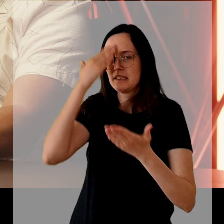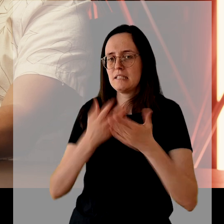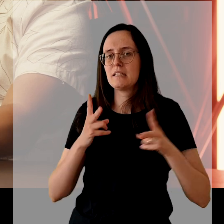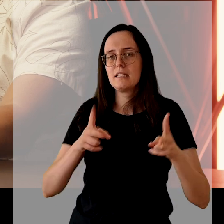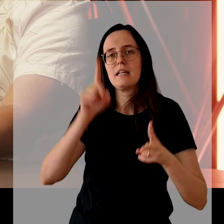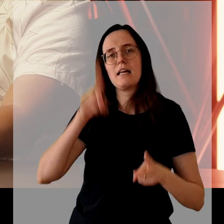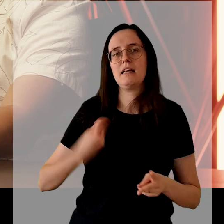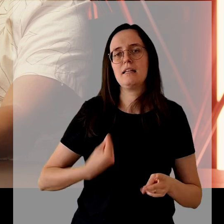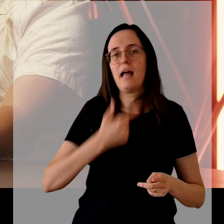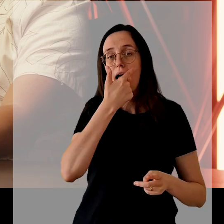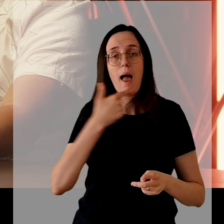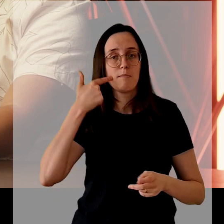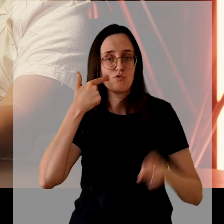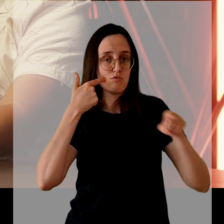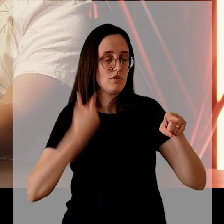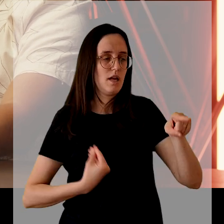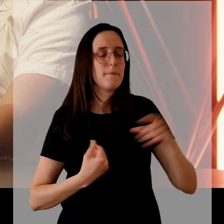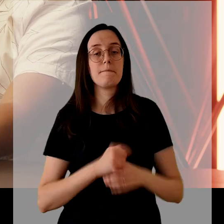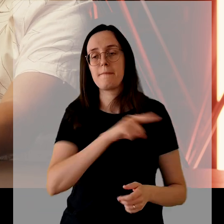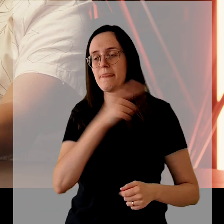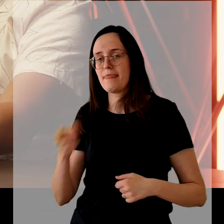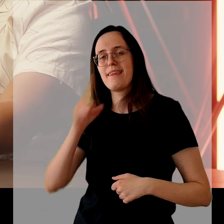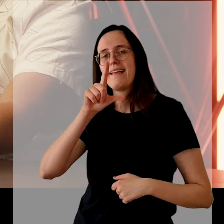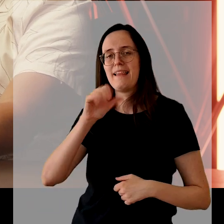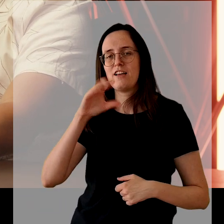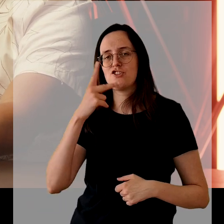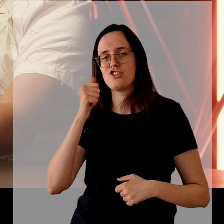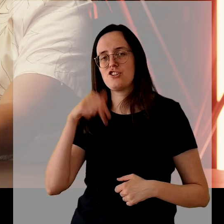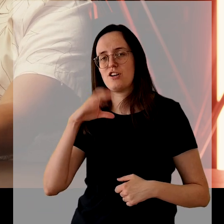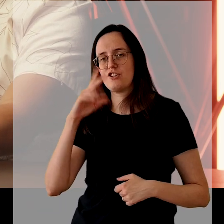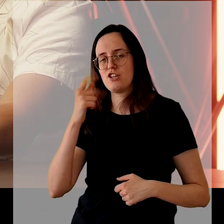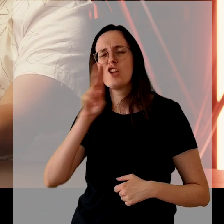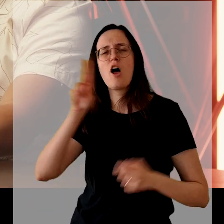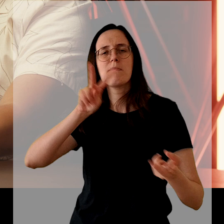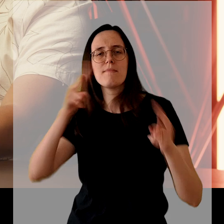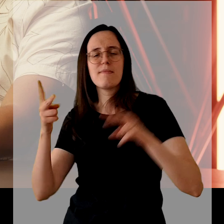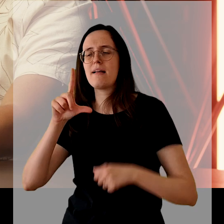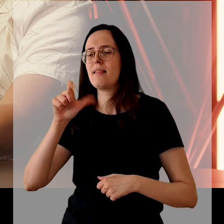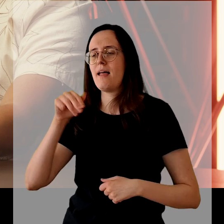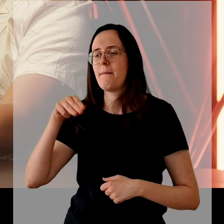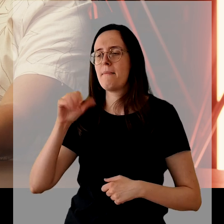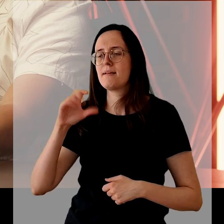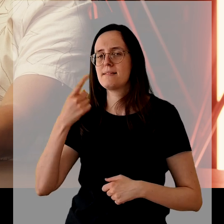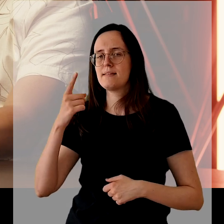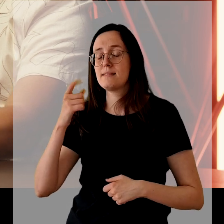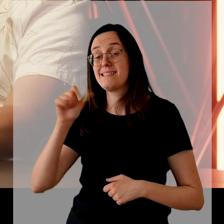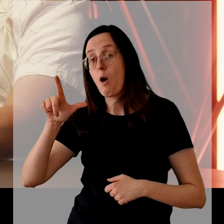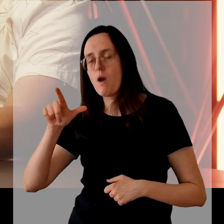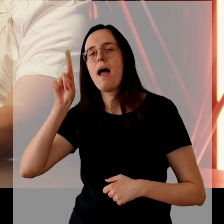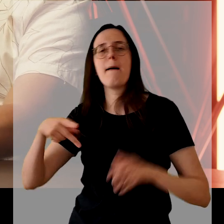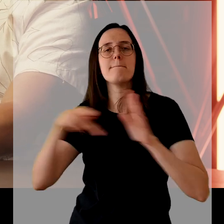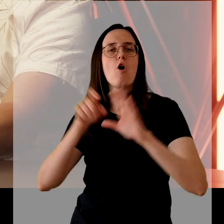que ainda estava na Amazon. E o Latiantia em português ficou Lamaçal e ele está na Globoplay.